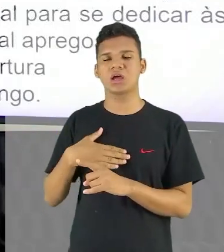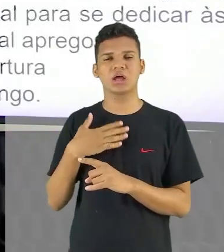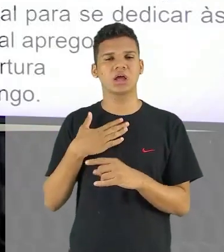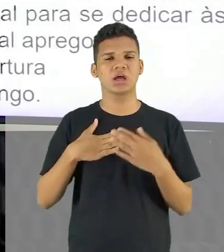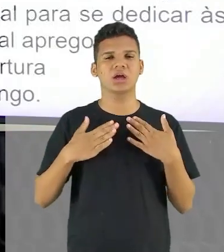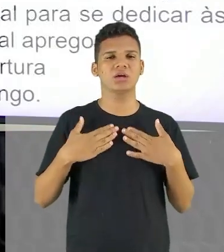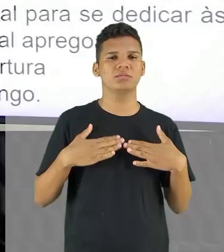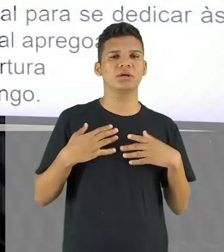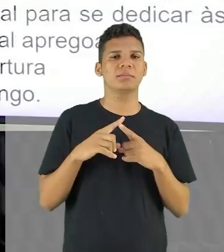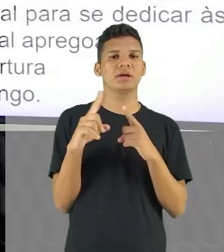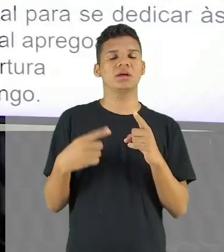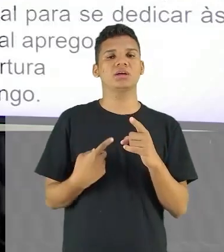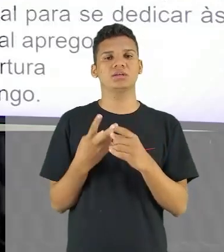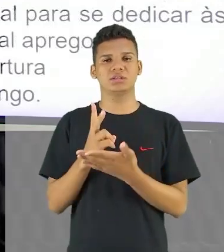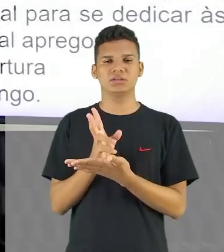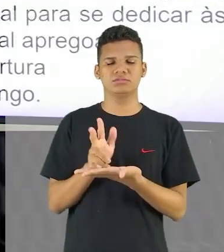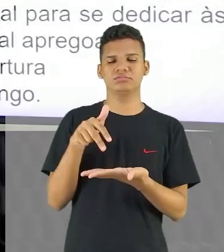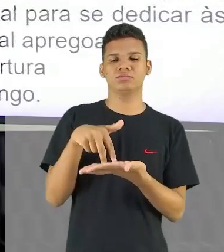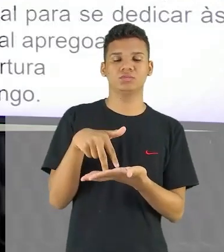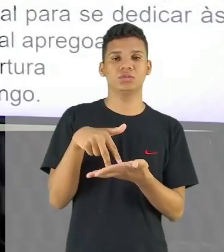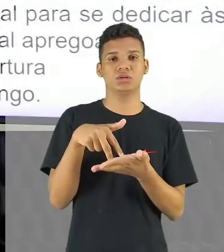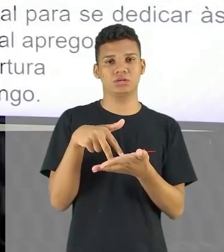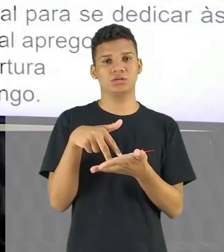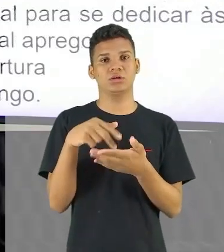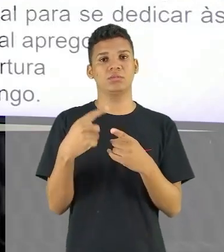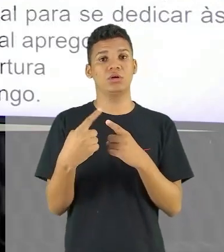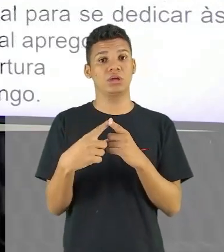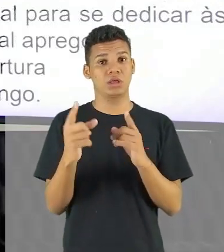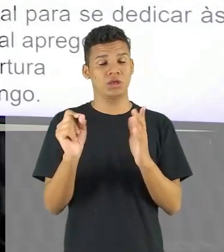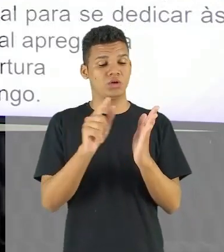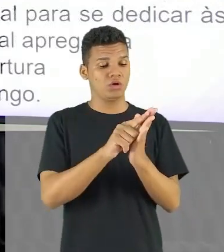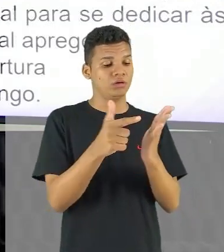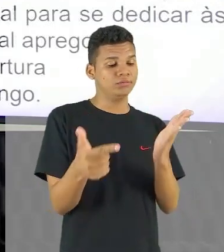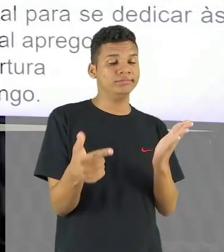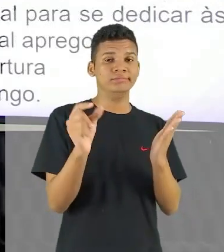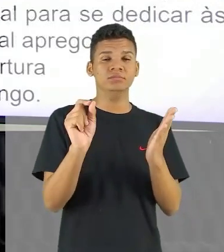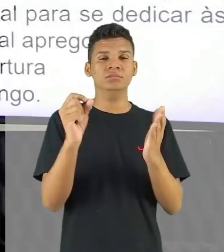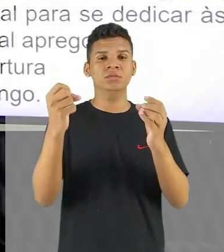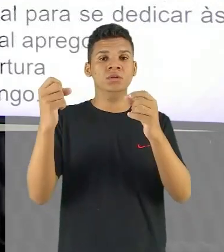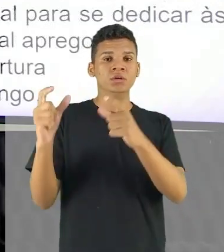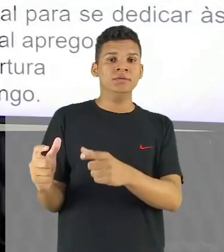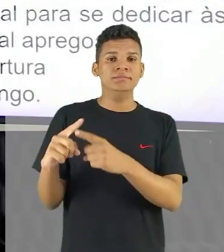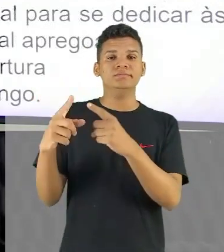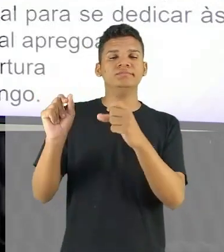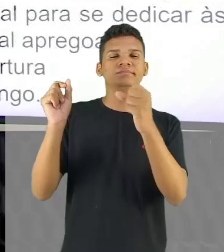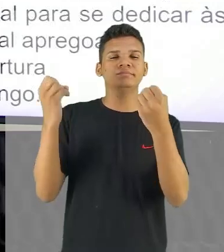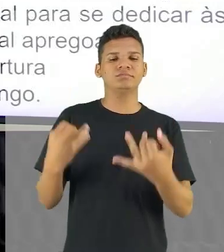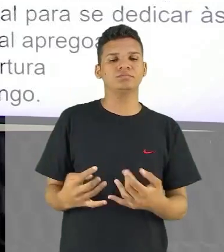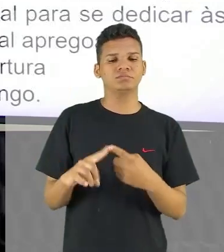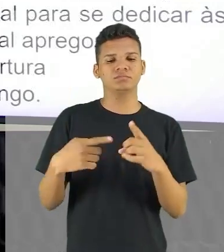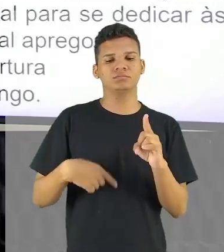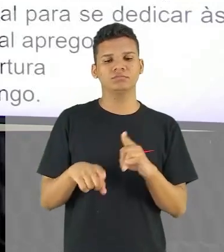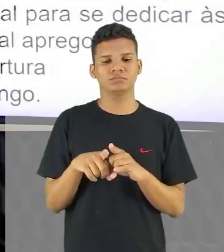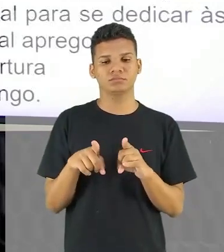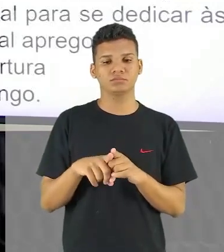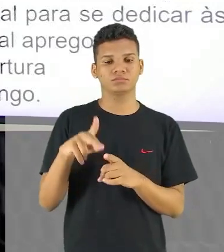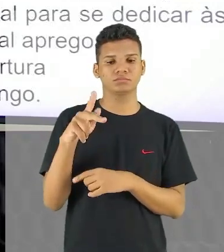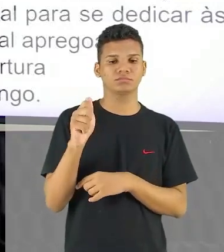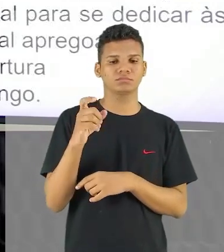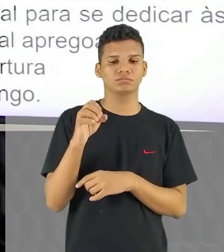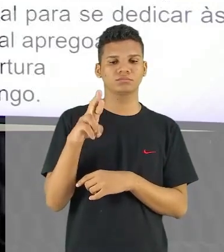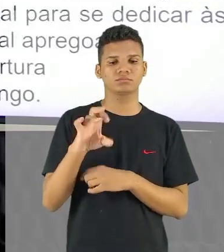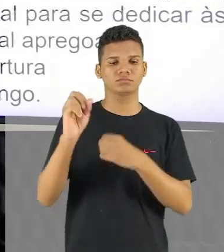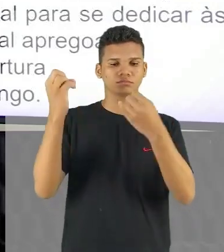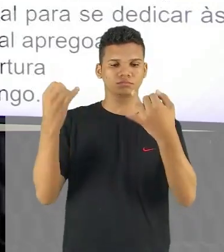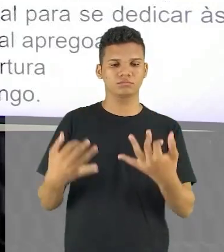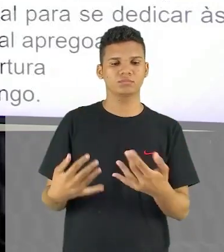se dedicar às obras de caridade que o jornal local apregoava e que o padre mencionava com fartura de